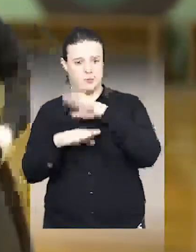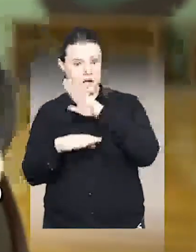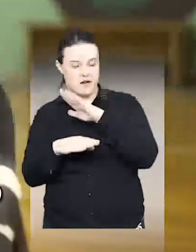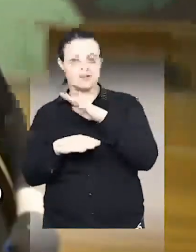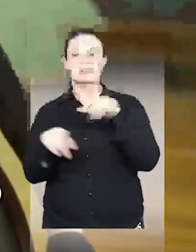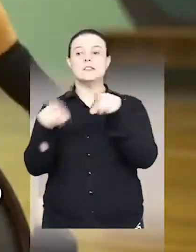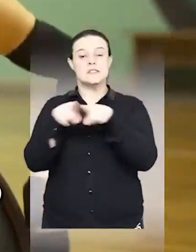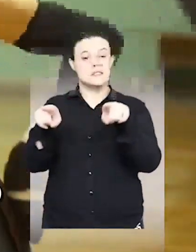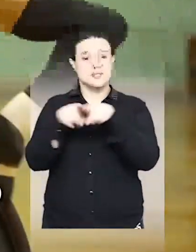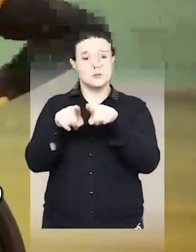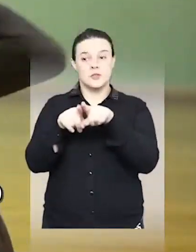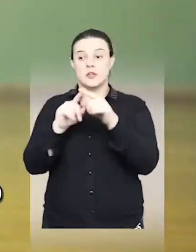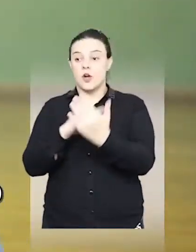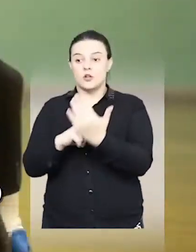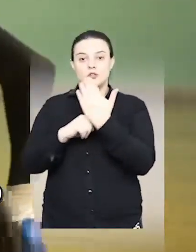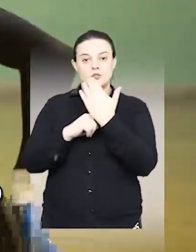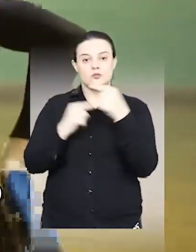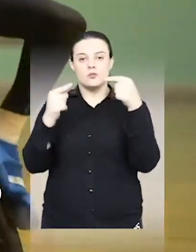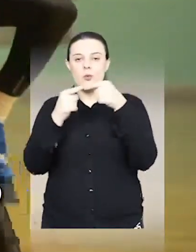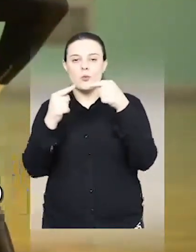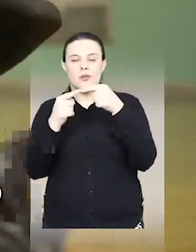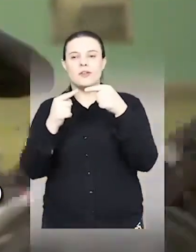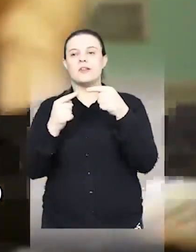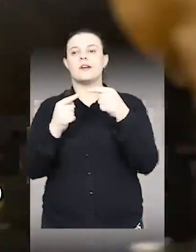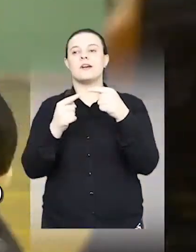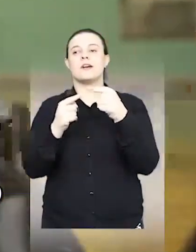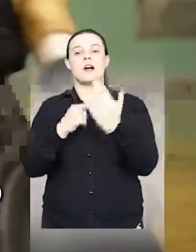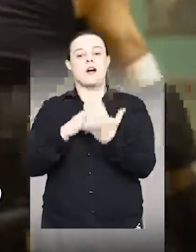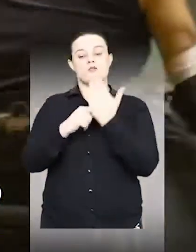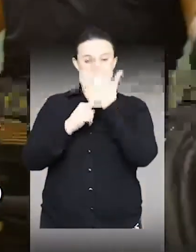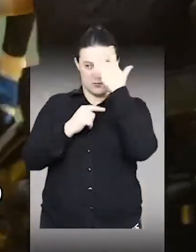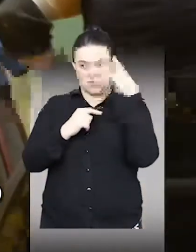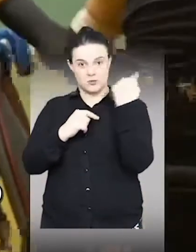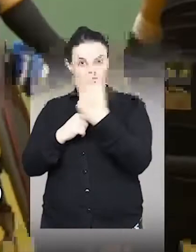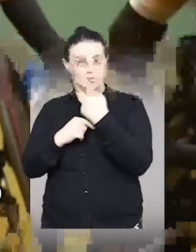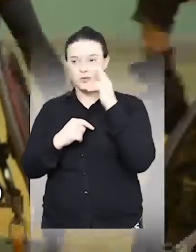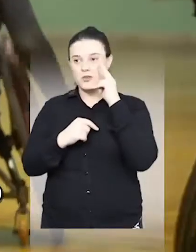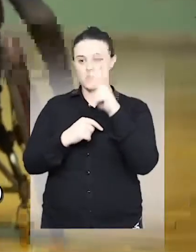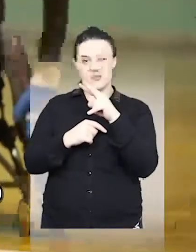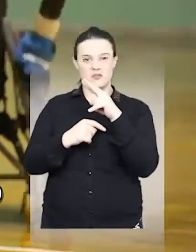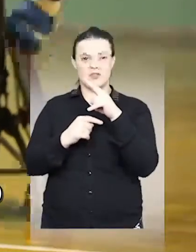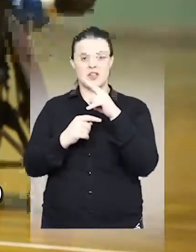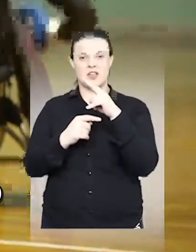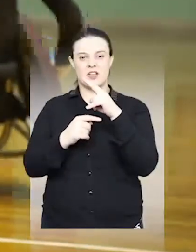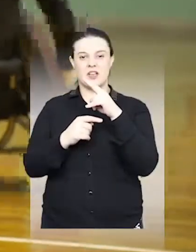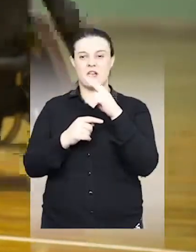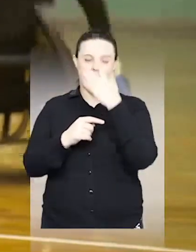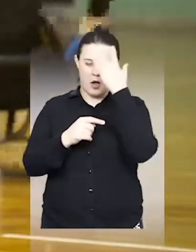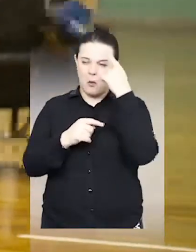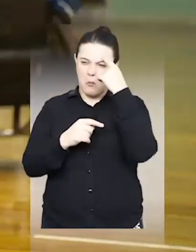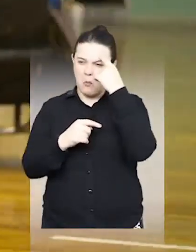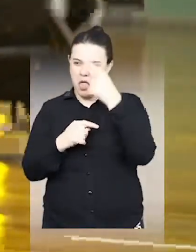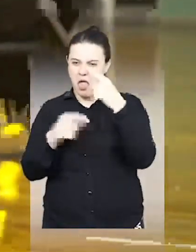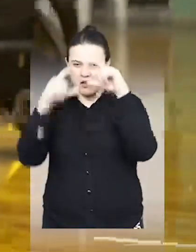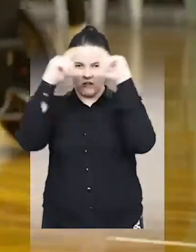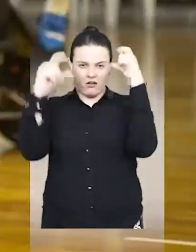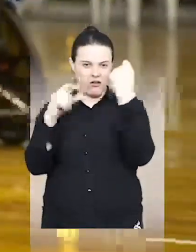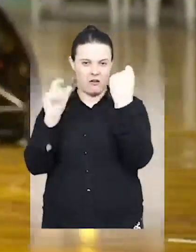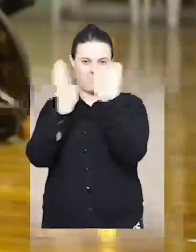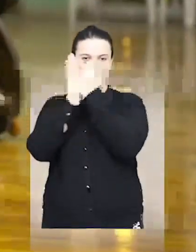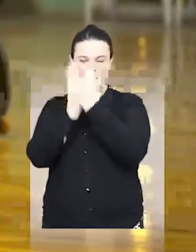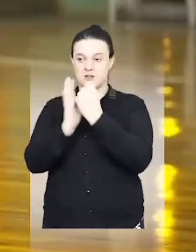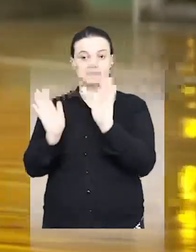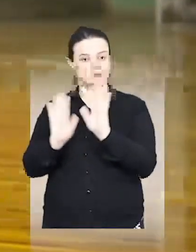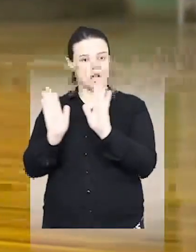dinâmico, né? Eu acho que quebra um pouco mais o estereótipo que as pessoas têm, né? E mexeu bastante